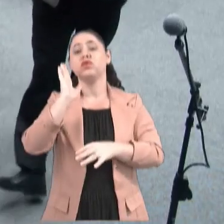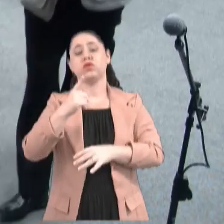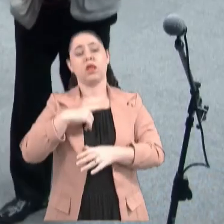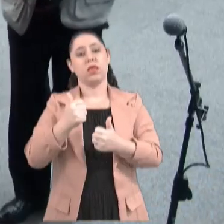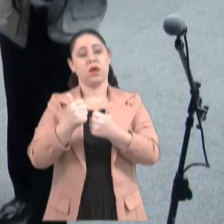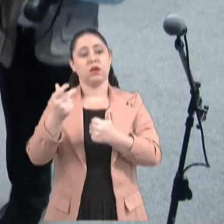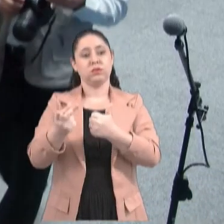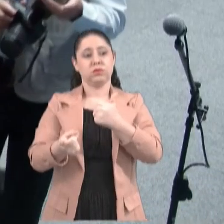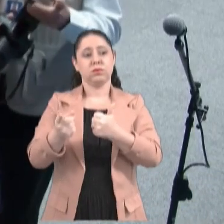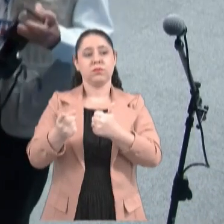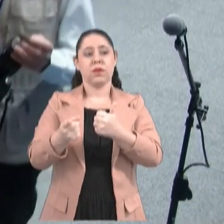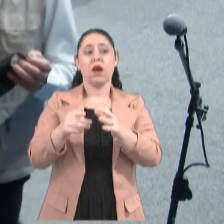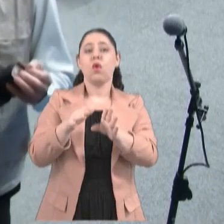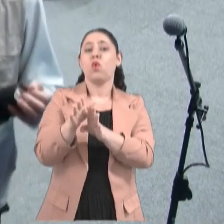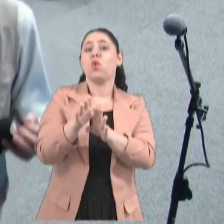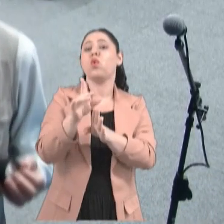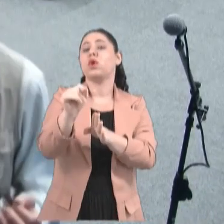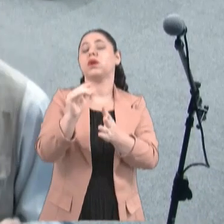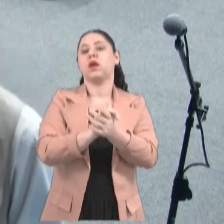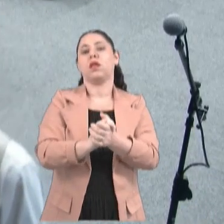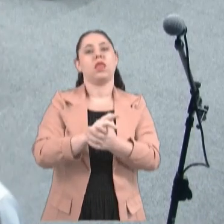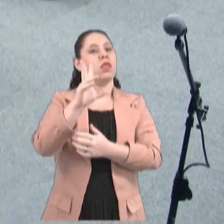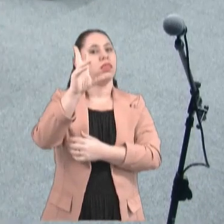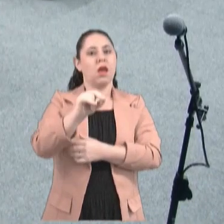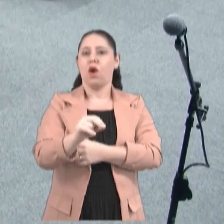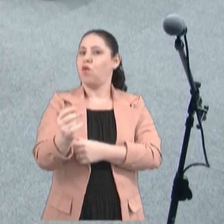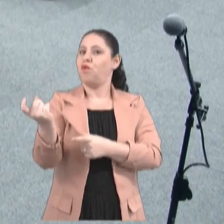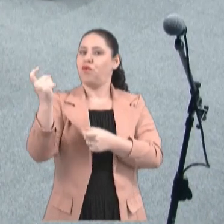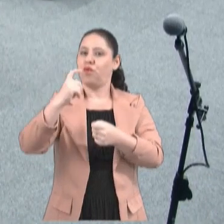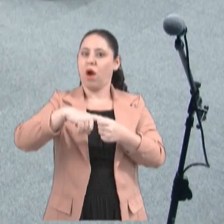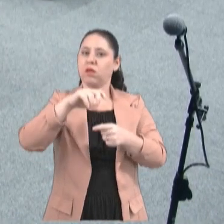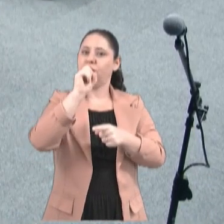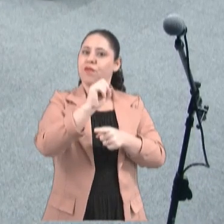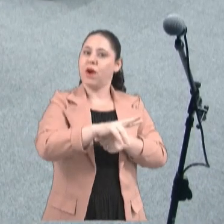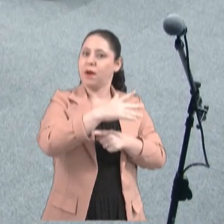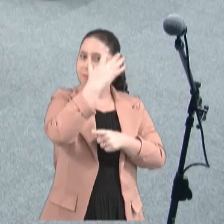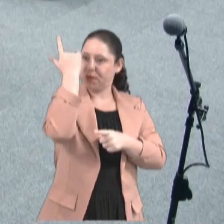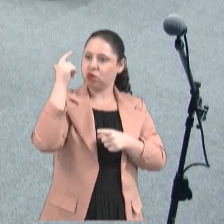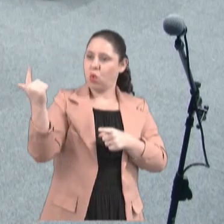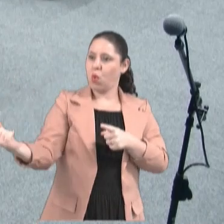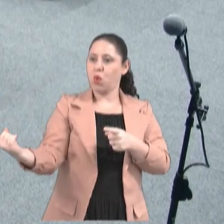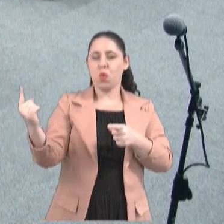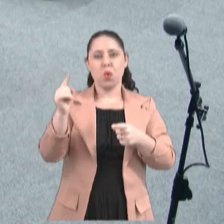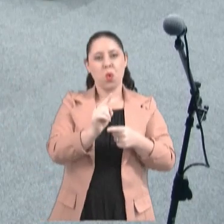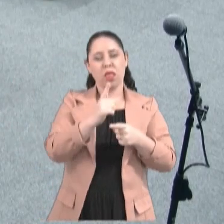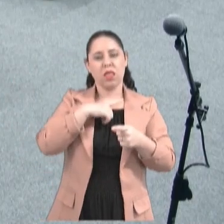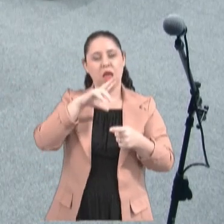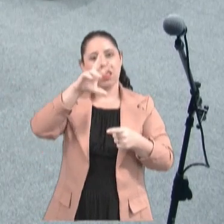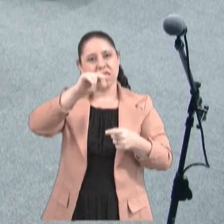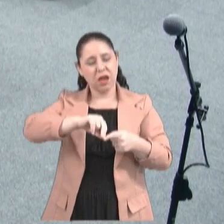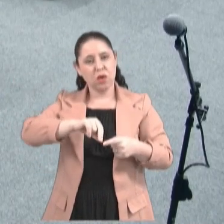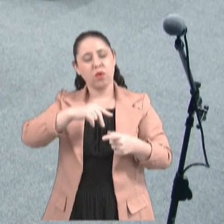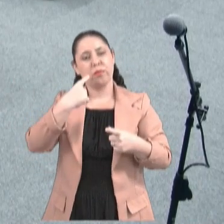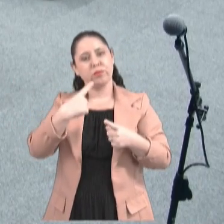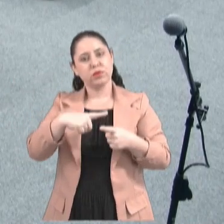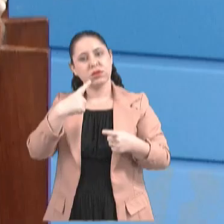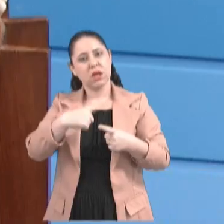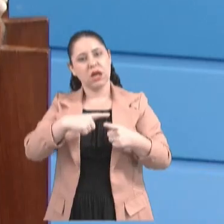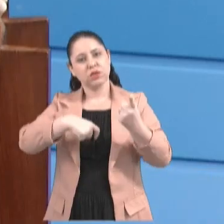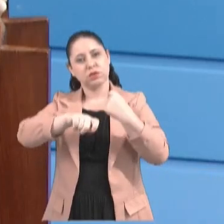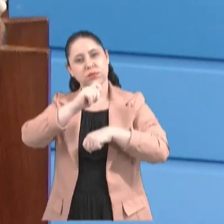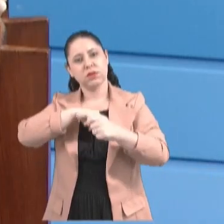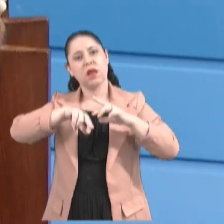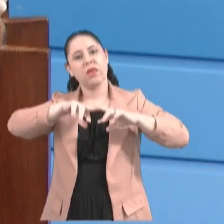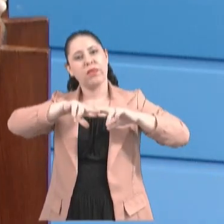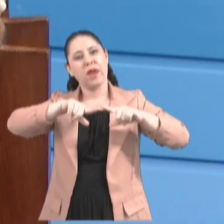União, recomendando a não recondução para que não fosse desvirtuada a natureza, deputado